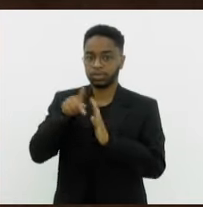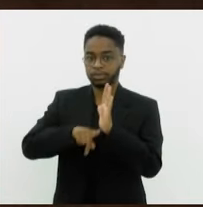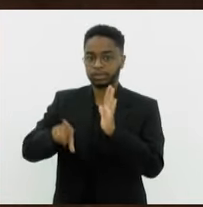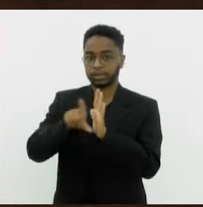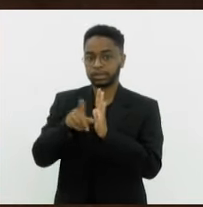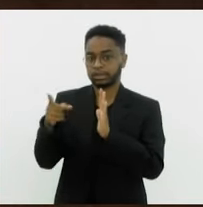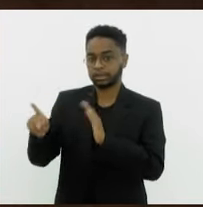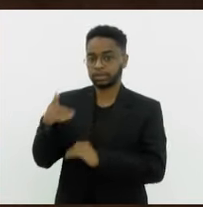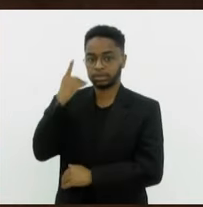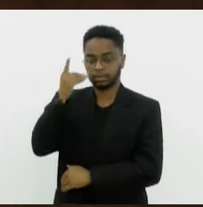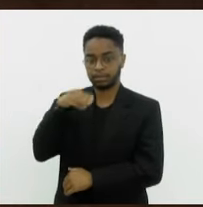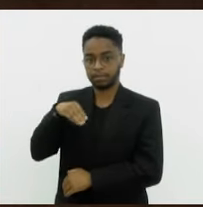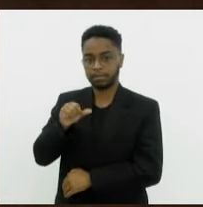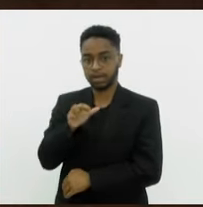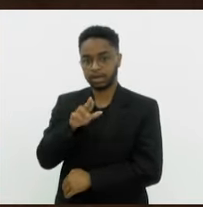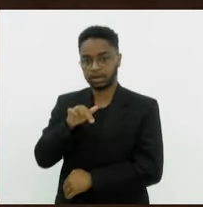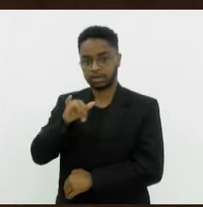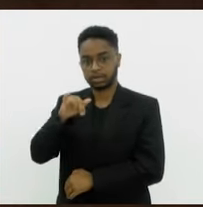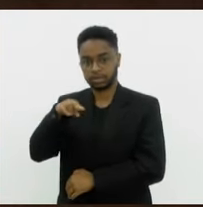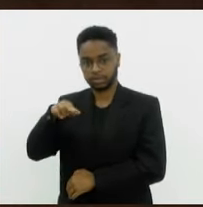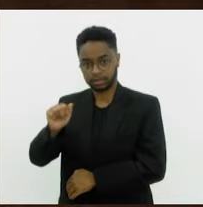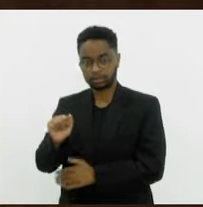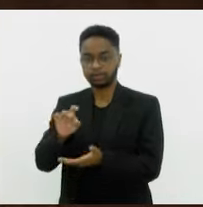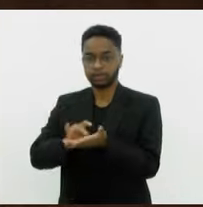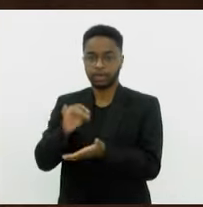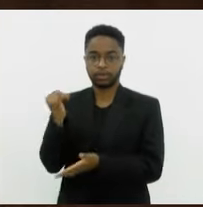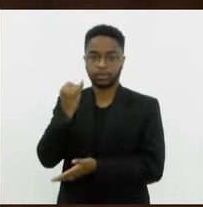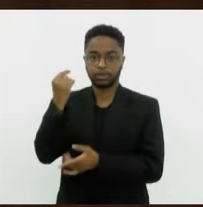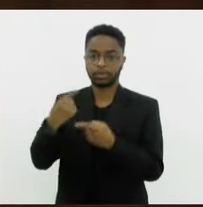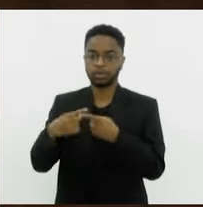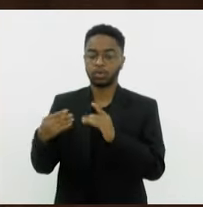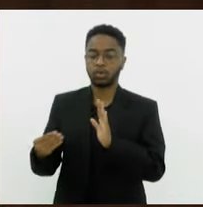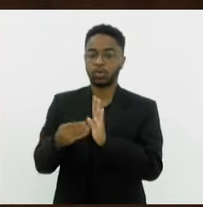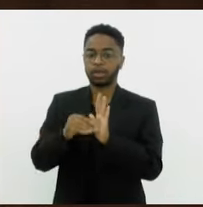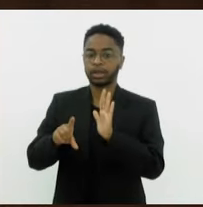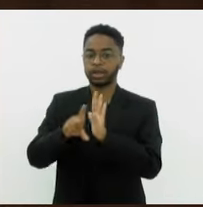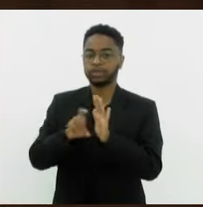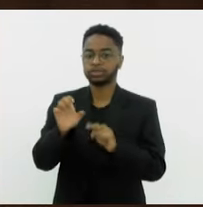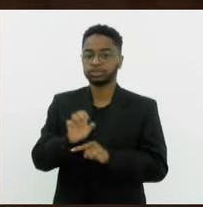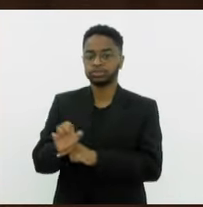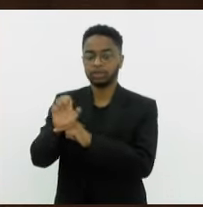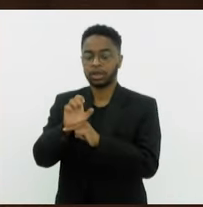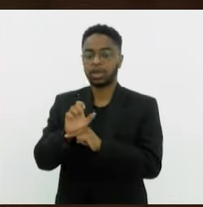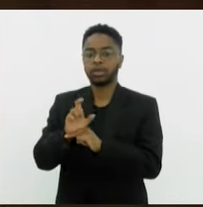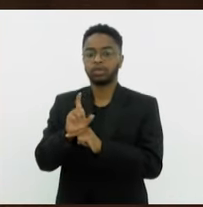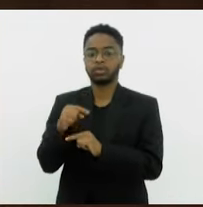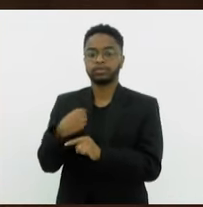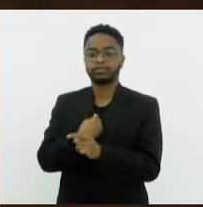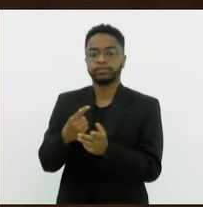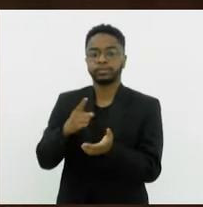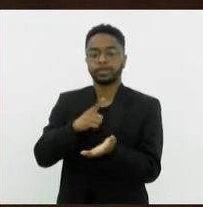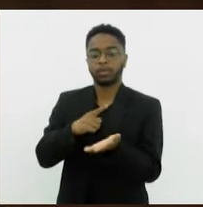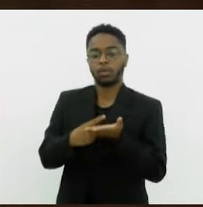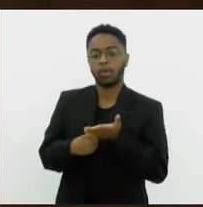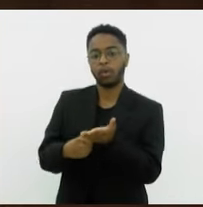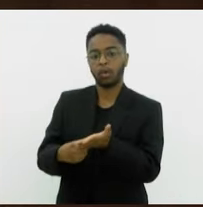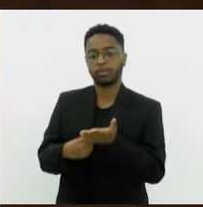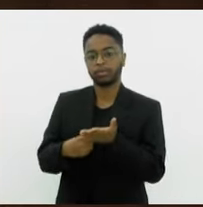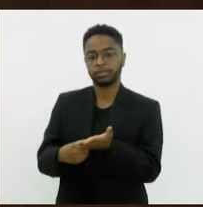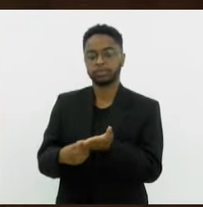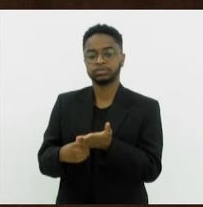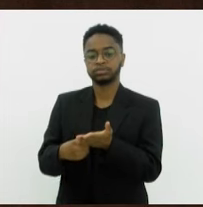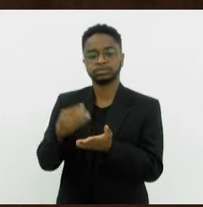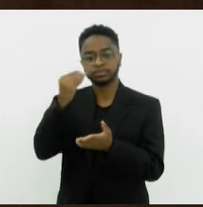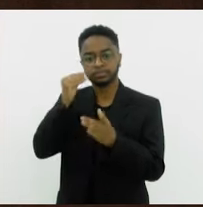da deputada Marina é tão importante, para colocar na lei estadual do Estado do Rio de Janeiro que a gente tem um compromisso civilizatório com a redução